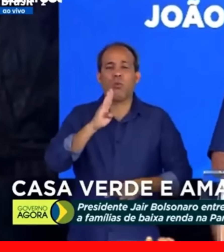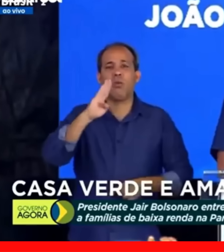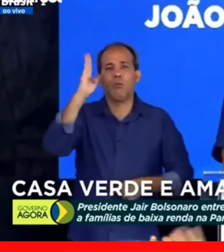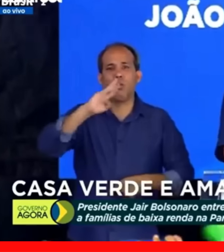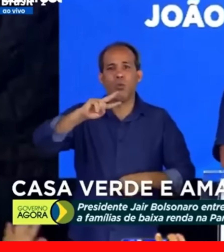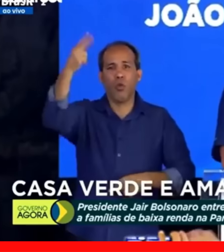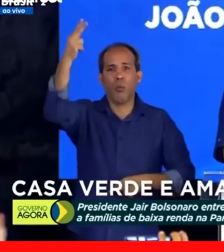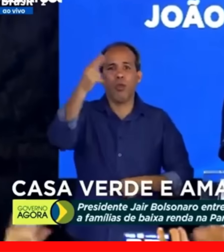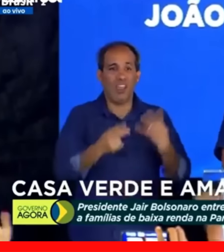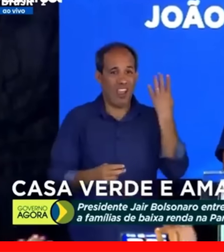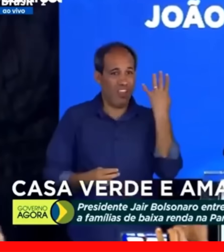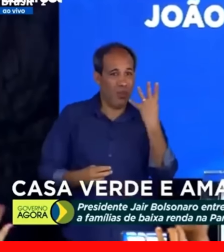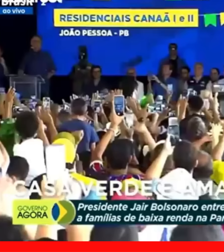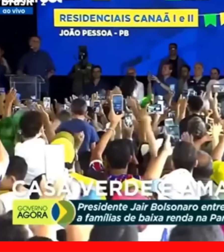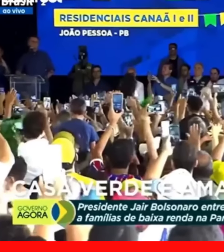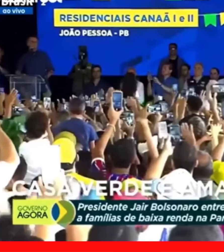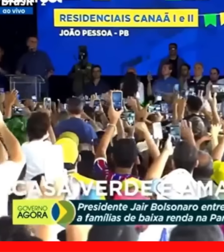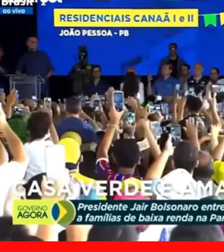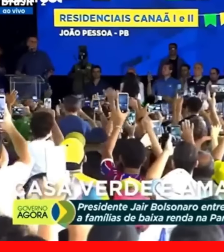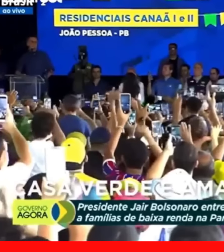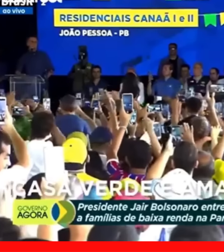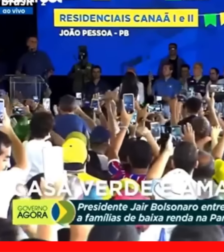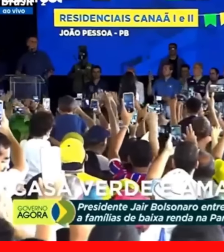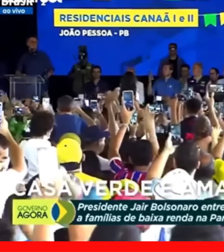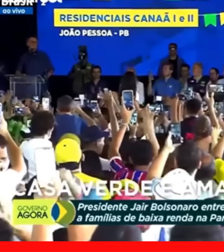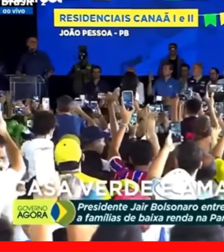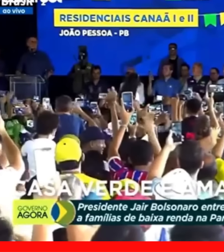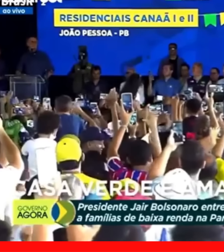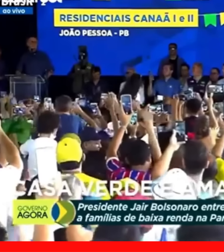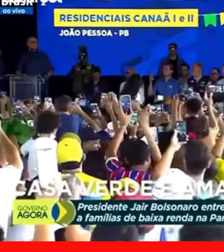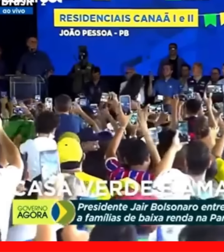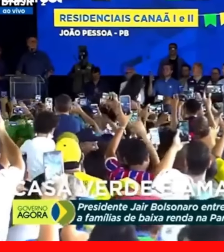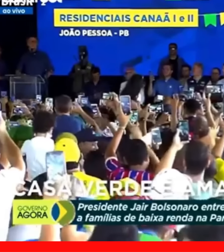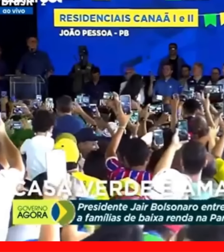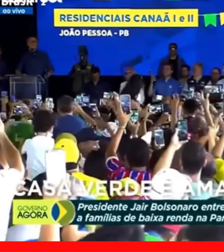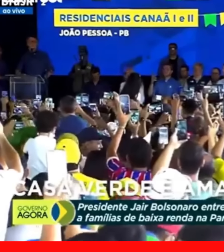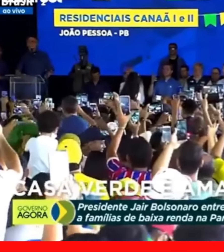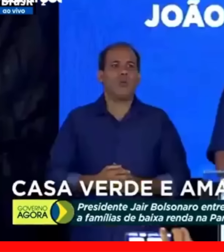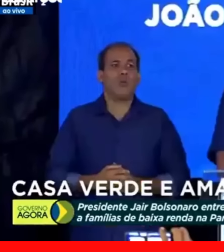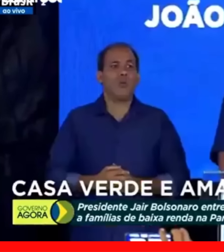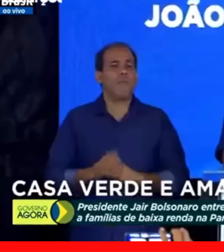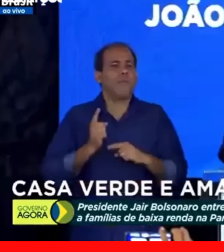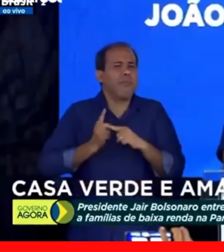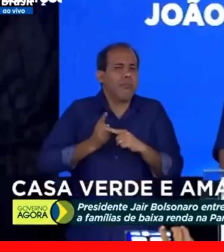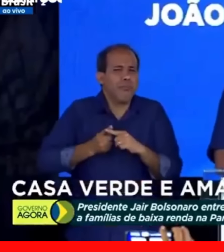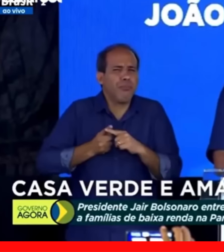reais É o governo